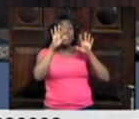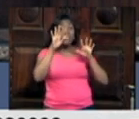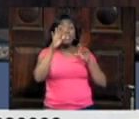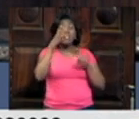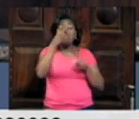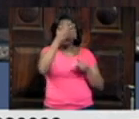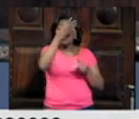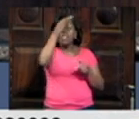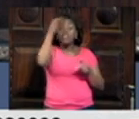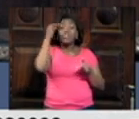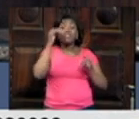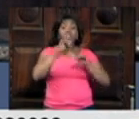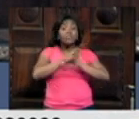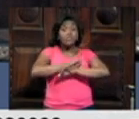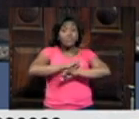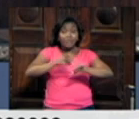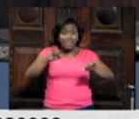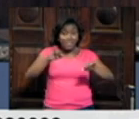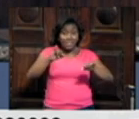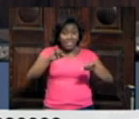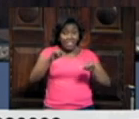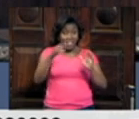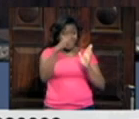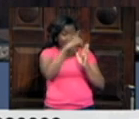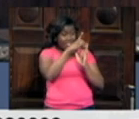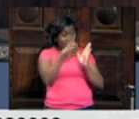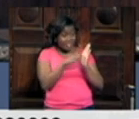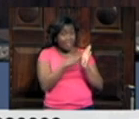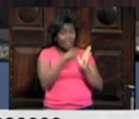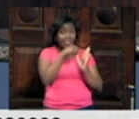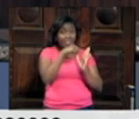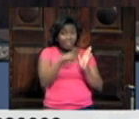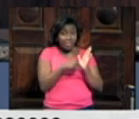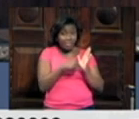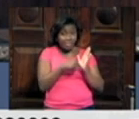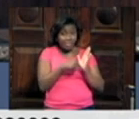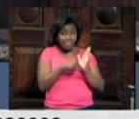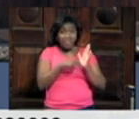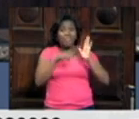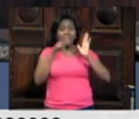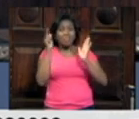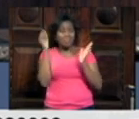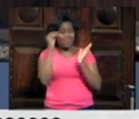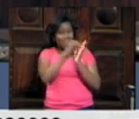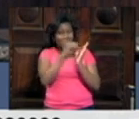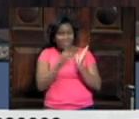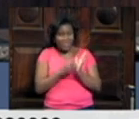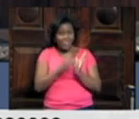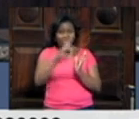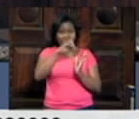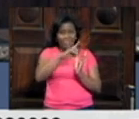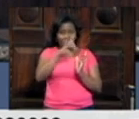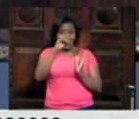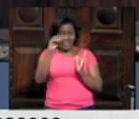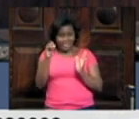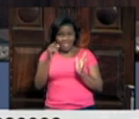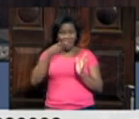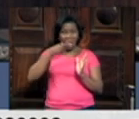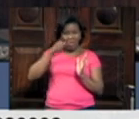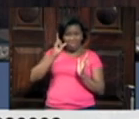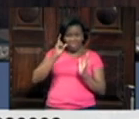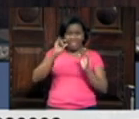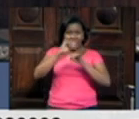de dizer daqueles decretos que foram publicados no Diário Oficial de ontem,